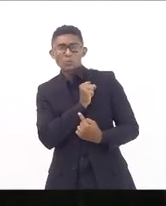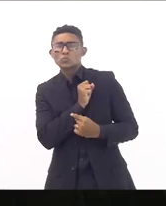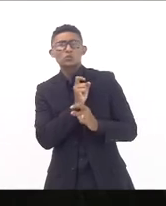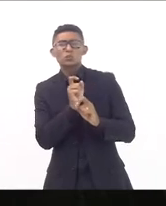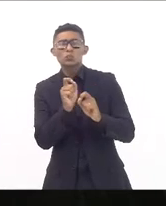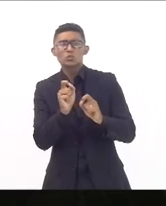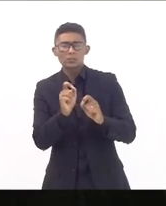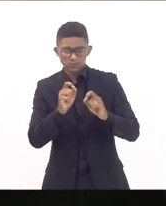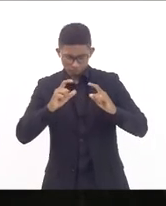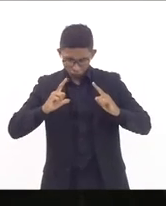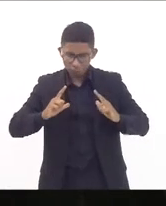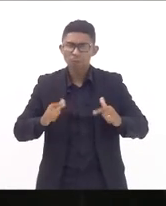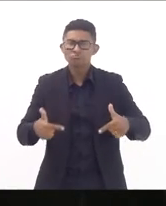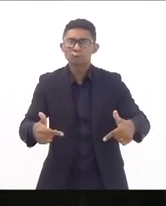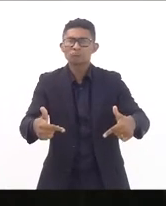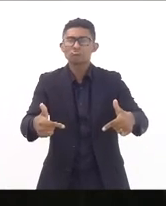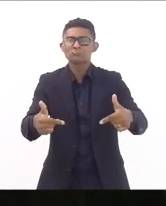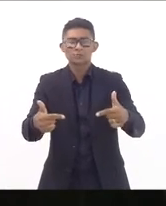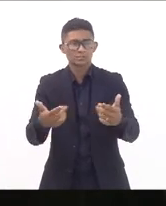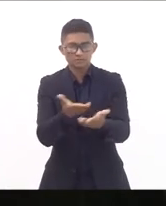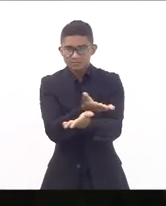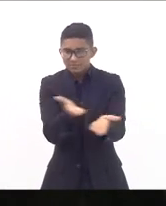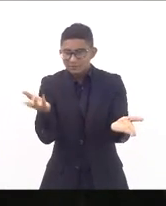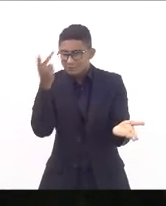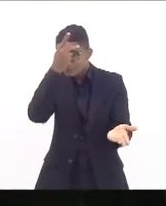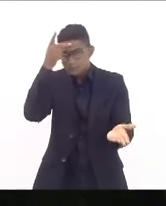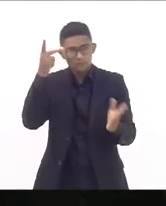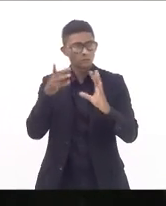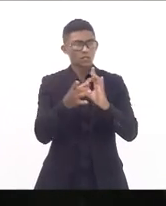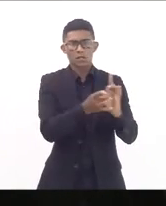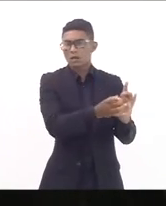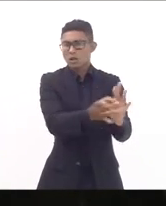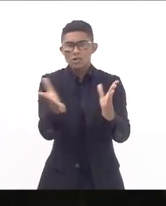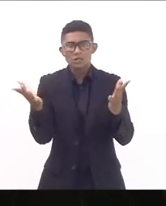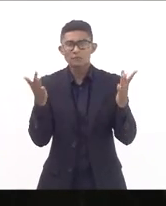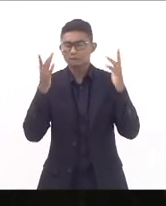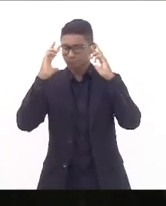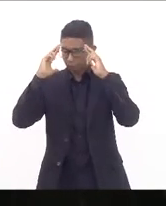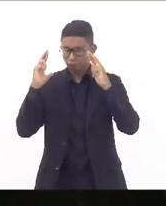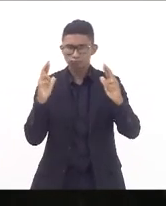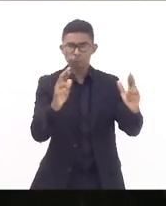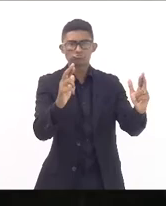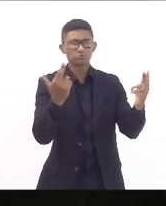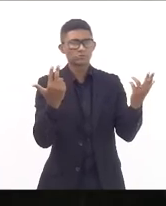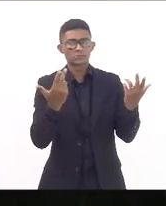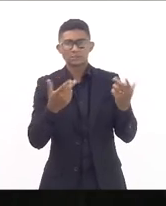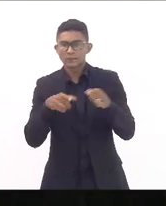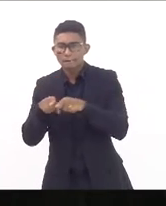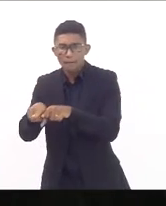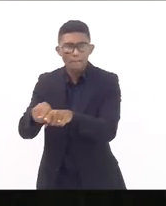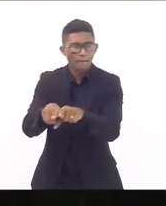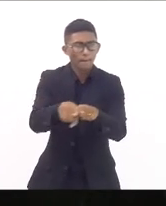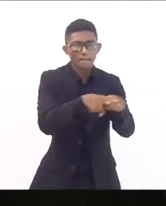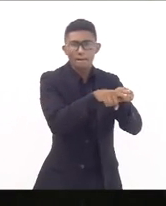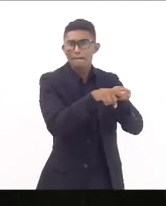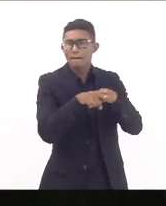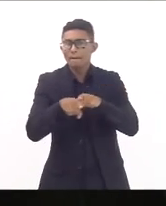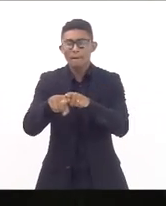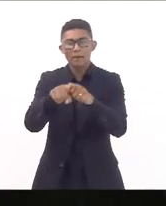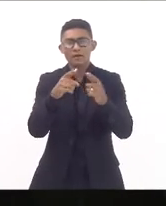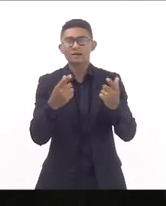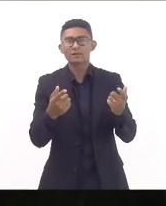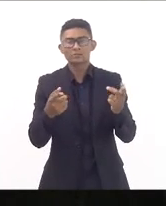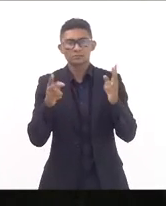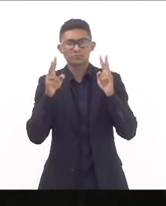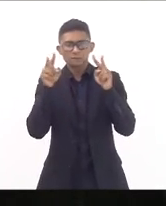de respeitar a liberdade, a dignidade, a fraternidade, né? É ter uma visão